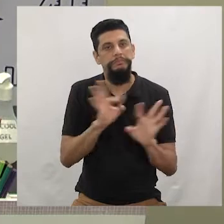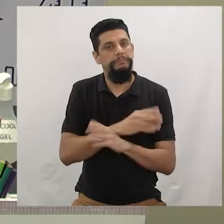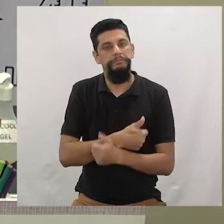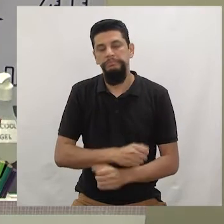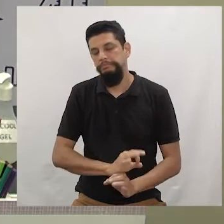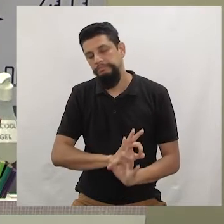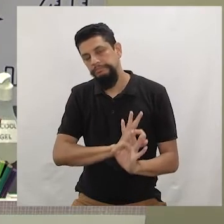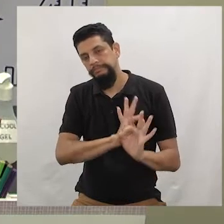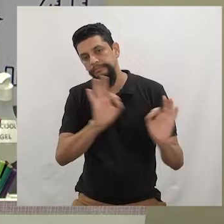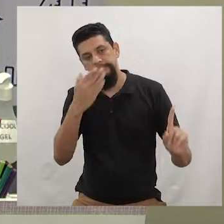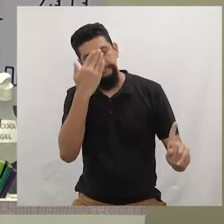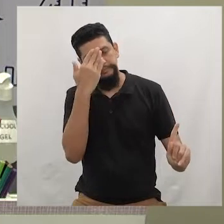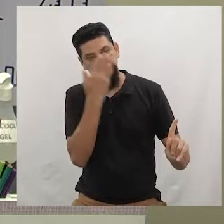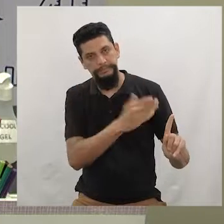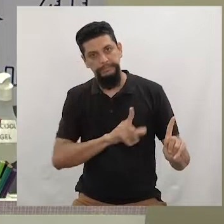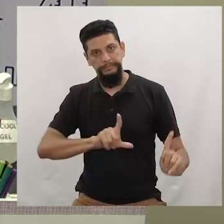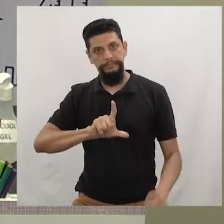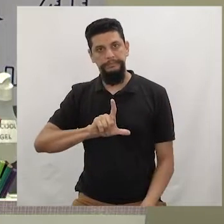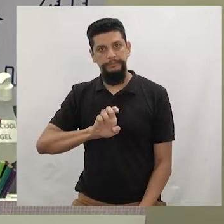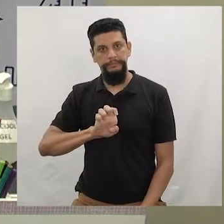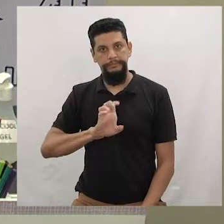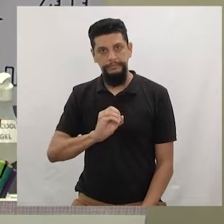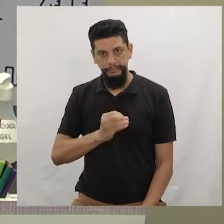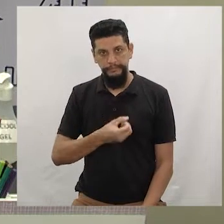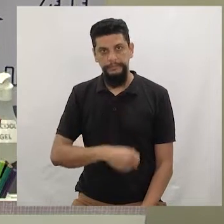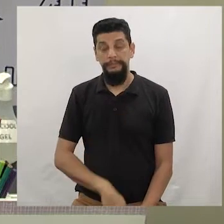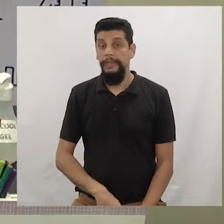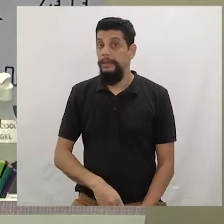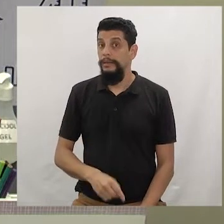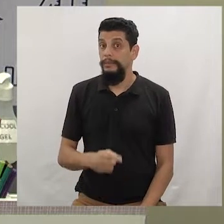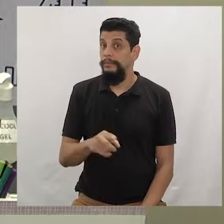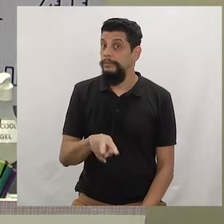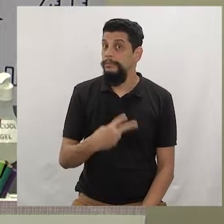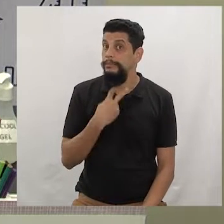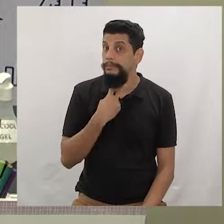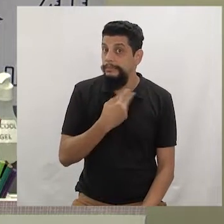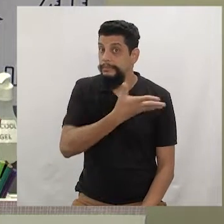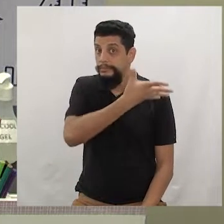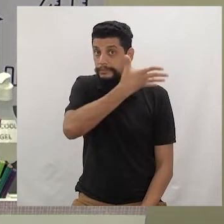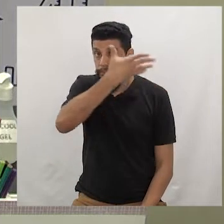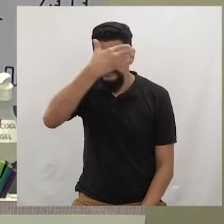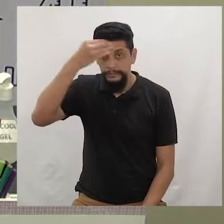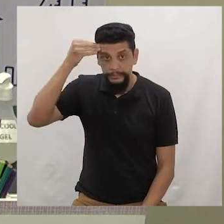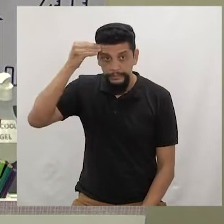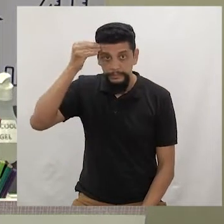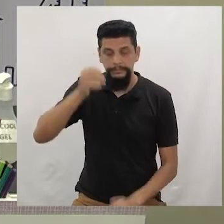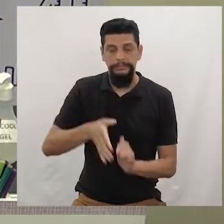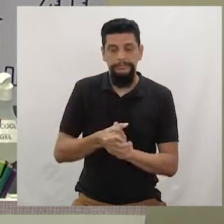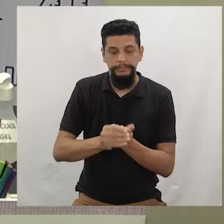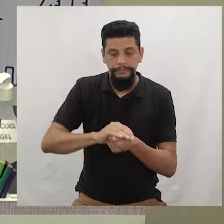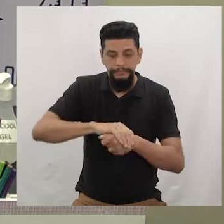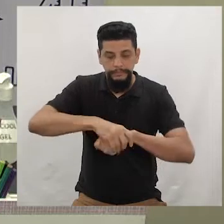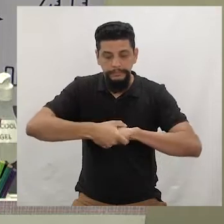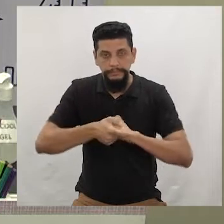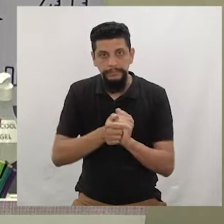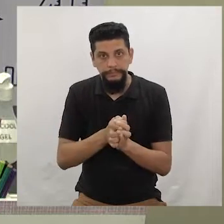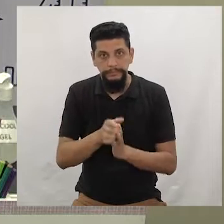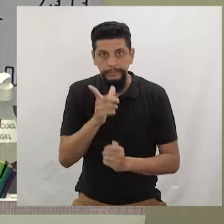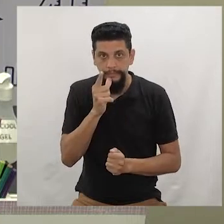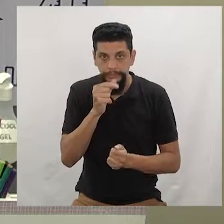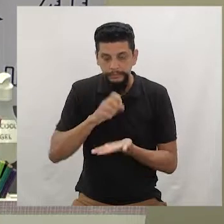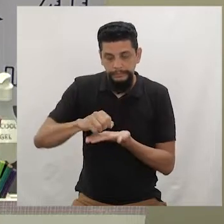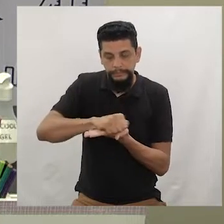bem. Muito obrigado, Léo, pela sua dica. Não esquecer, lavar bem com